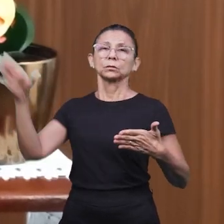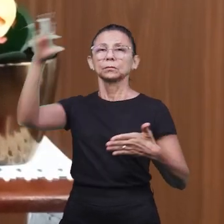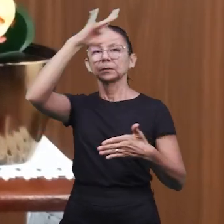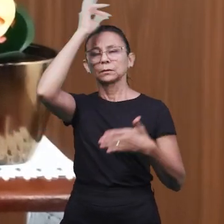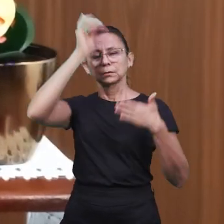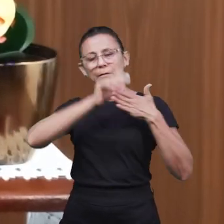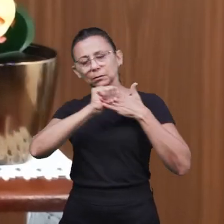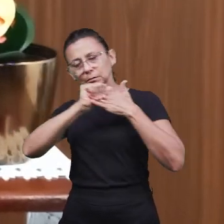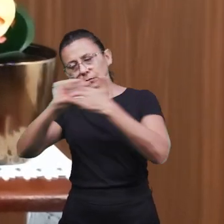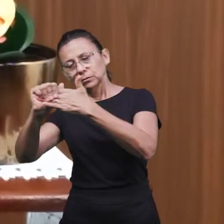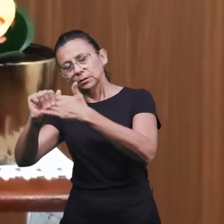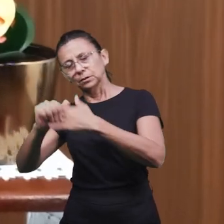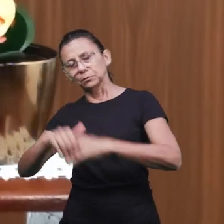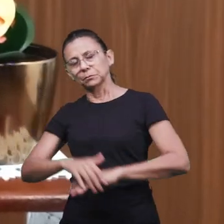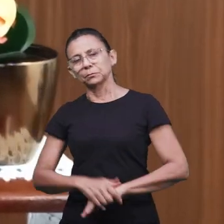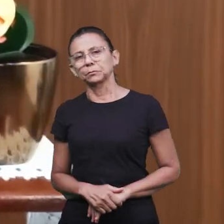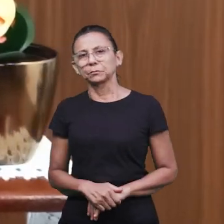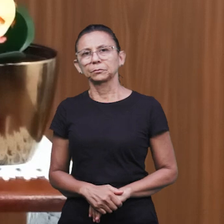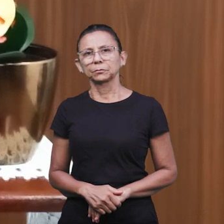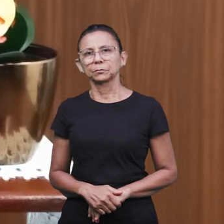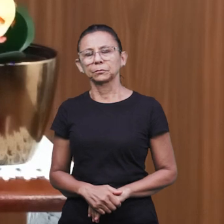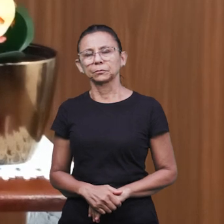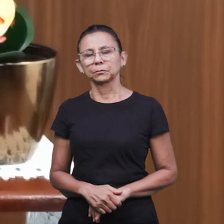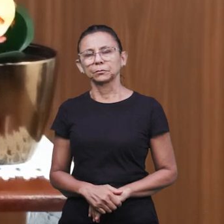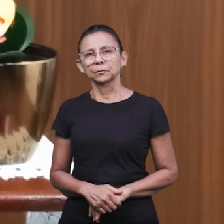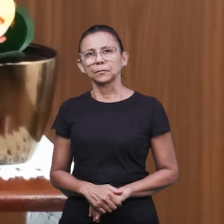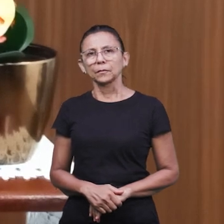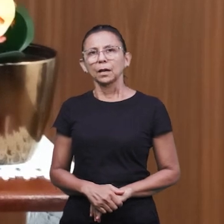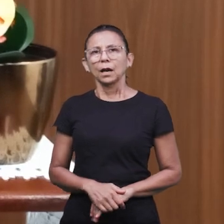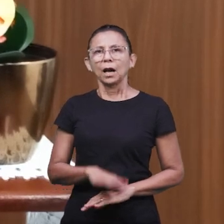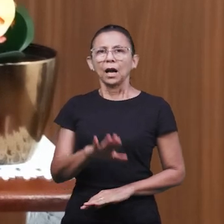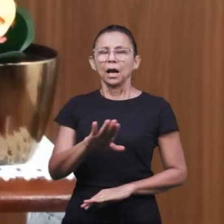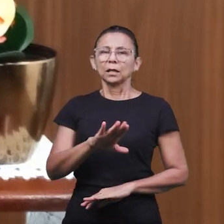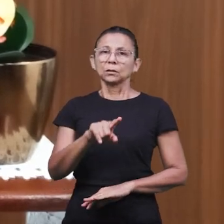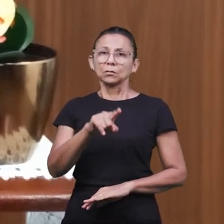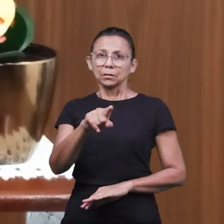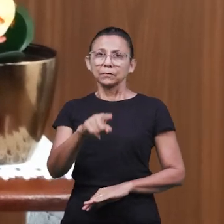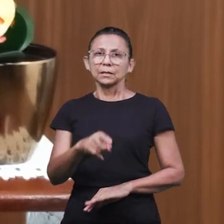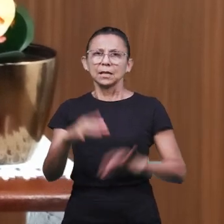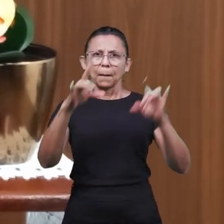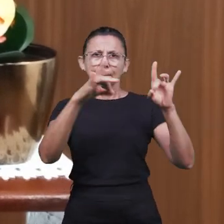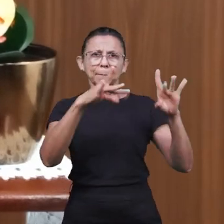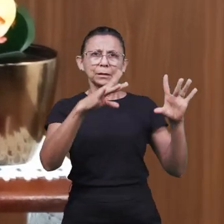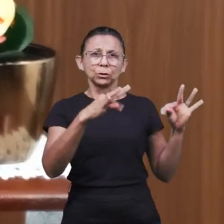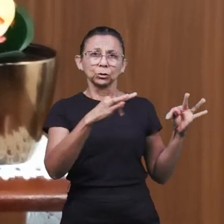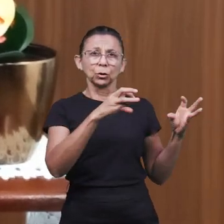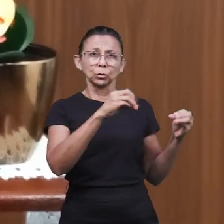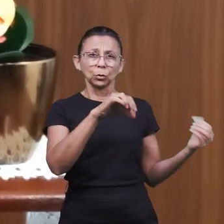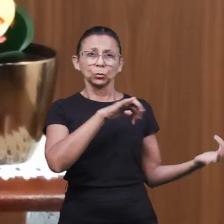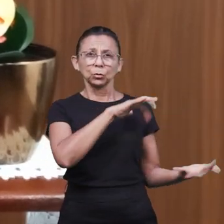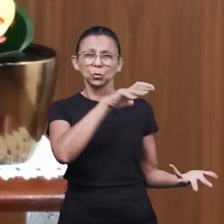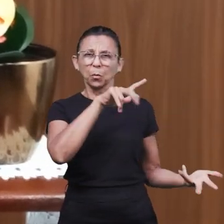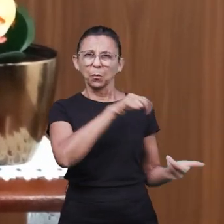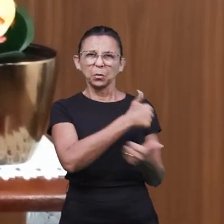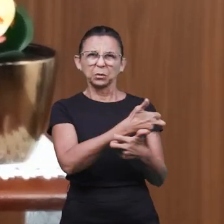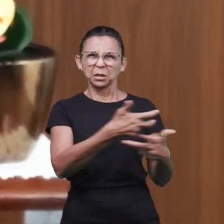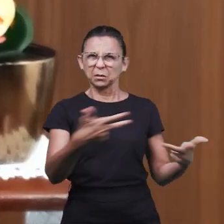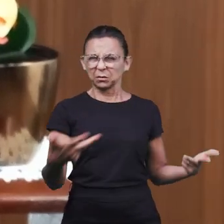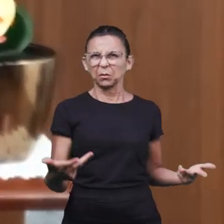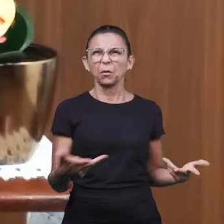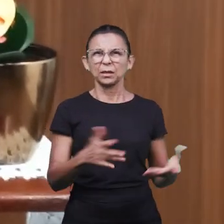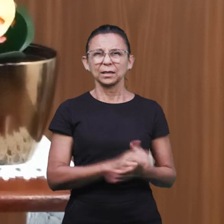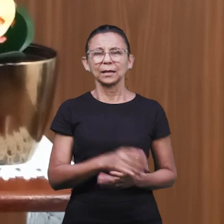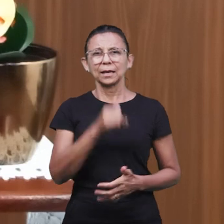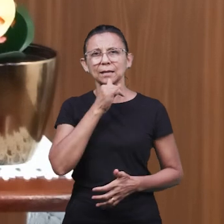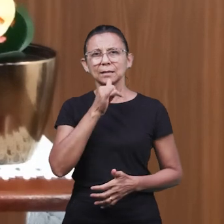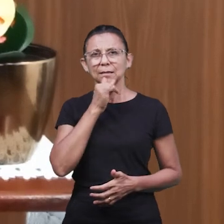conduzir pelo Espírito Santo. O homem negou a si mesmo, deixou para trás os seus valores. Quando olhamos para a vida